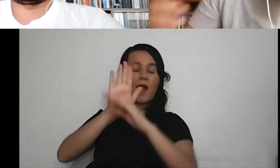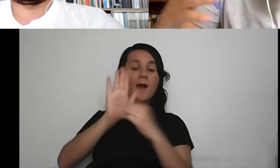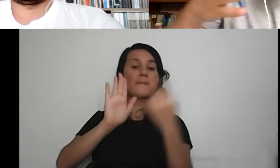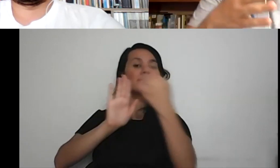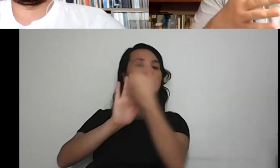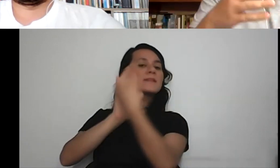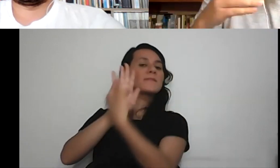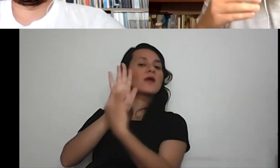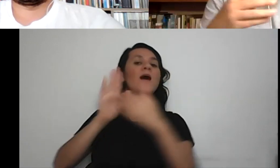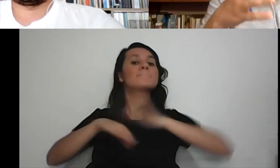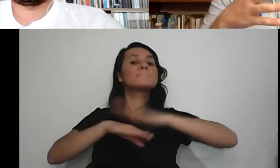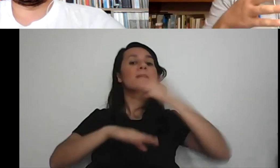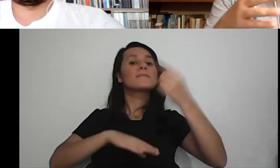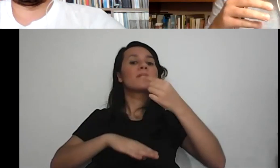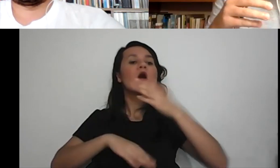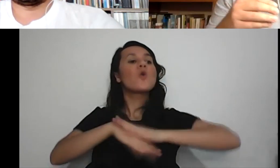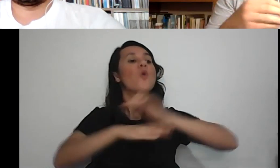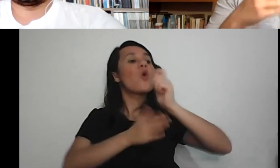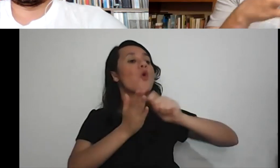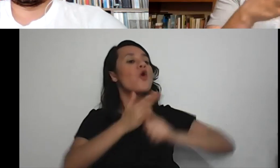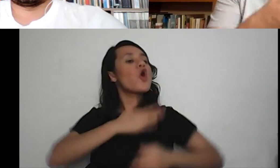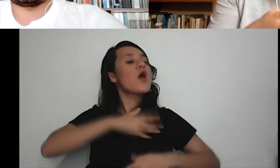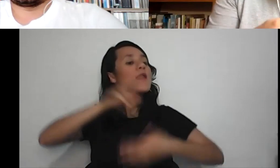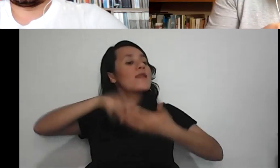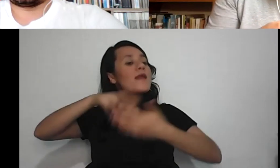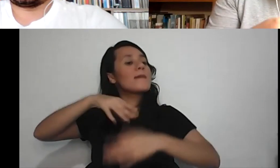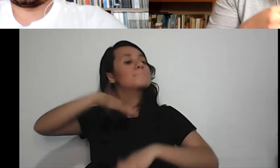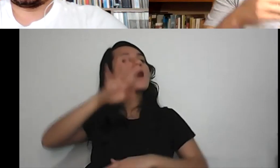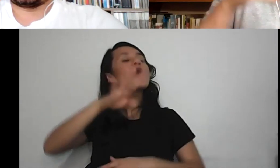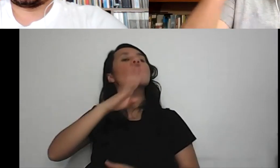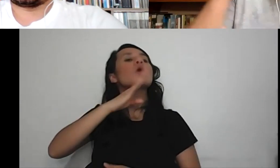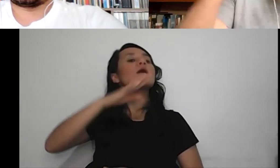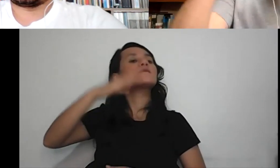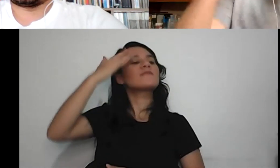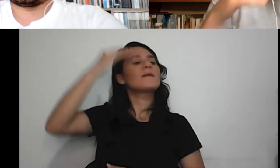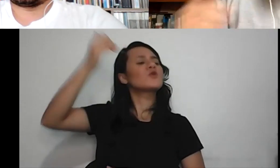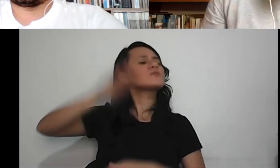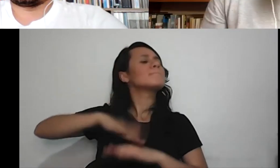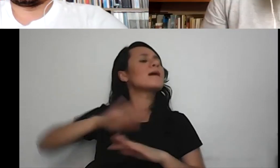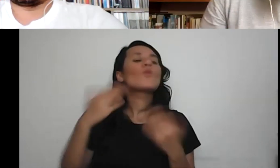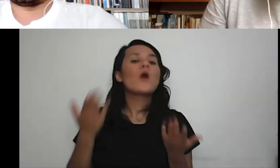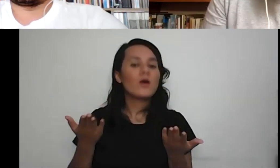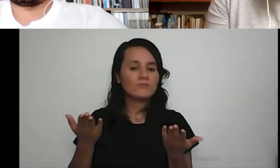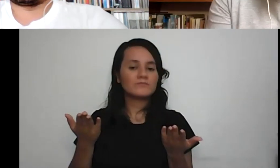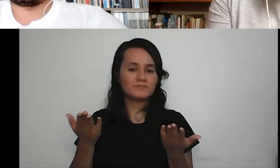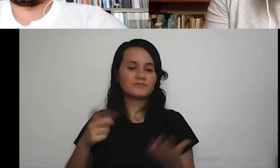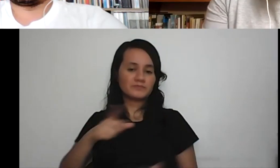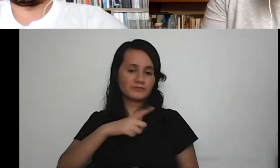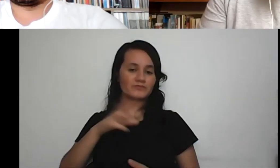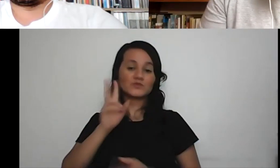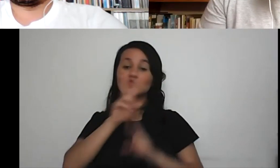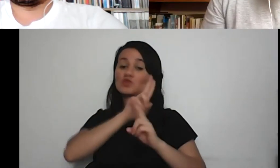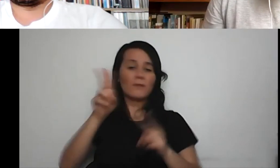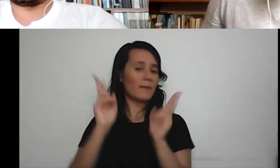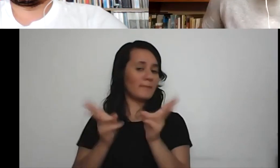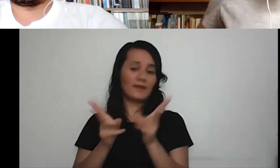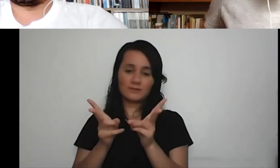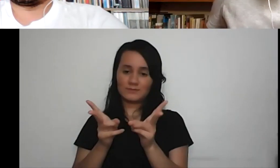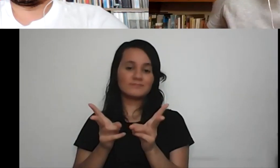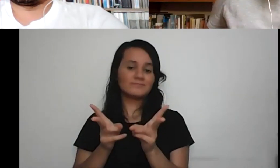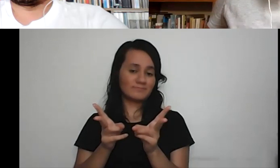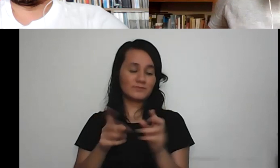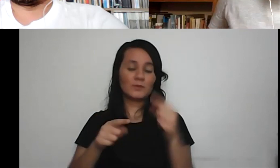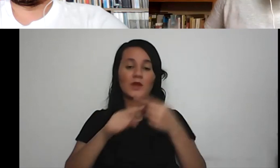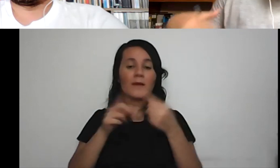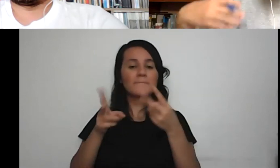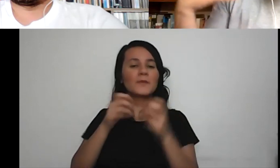você mais gosta de ler e de quais autores são os mais conhecidos. Eles trocam posições ali, mas são esses mesmos nomes. O que a gente percebe é que todo,